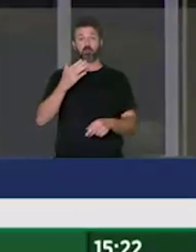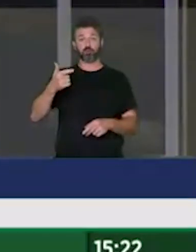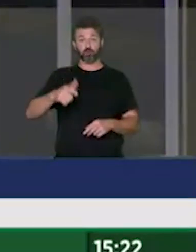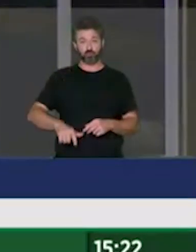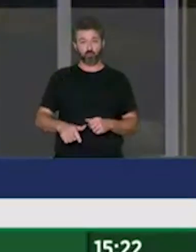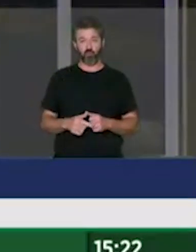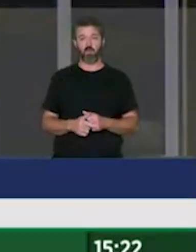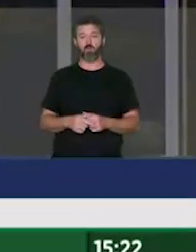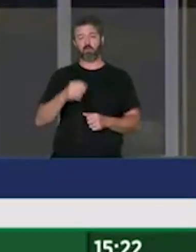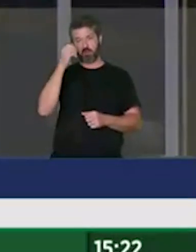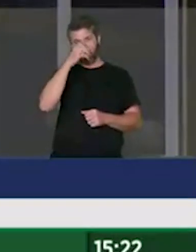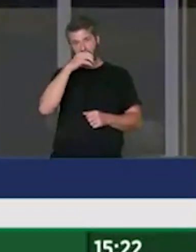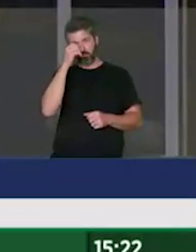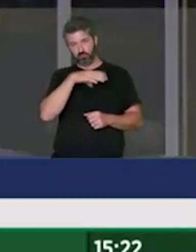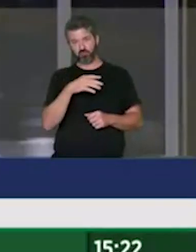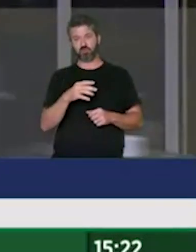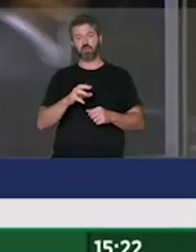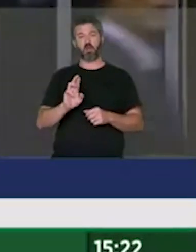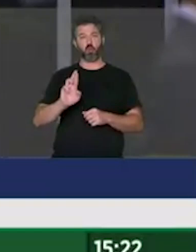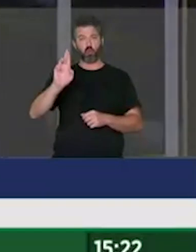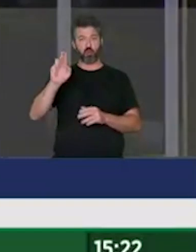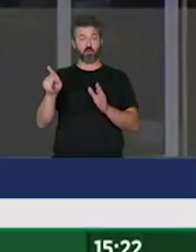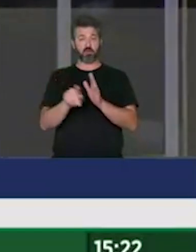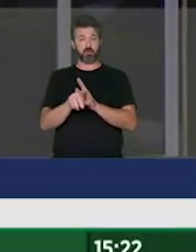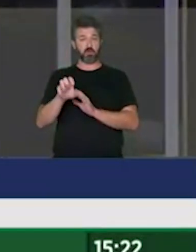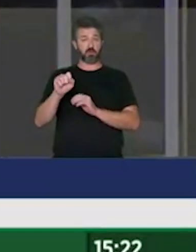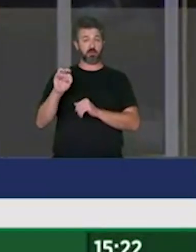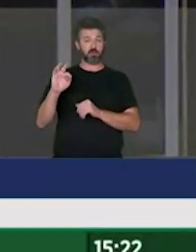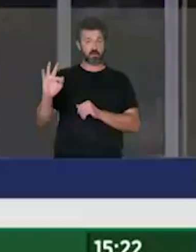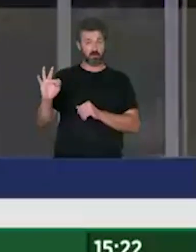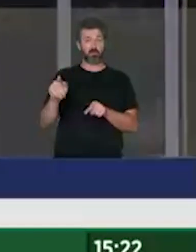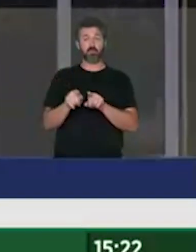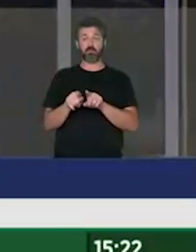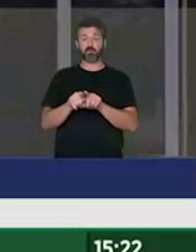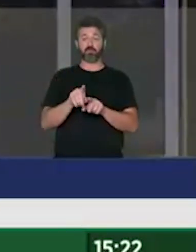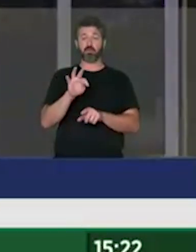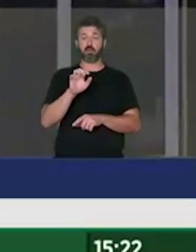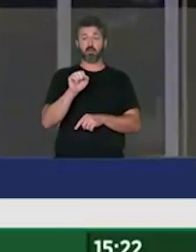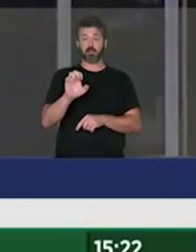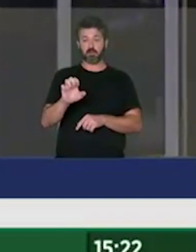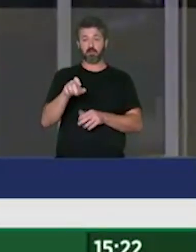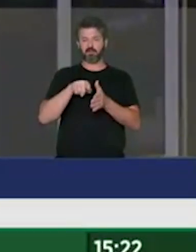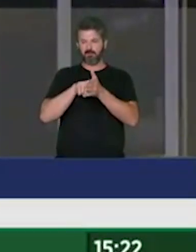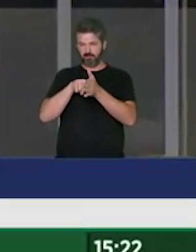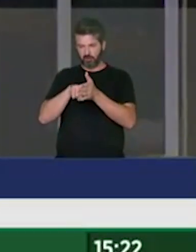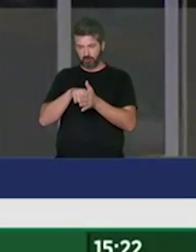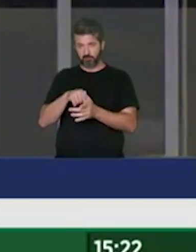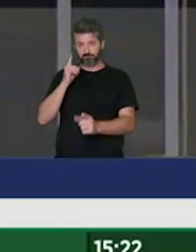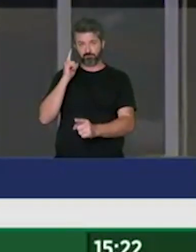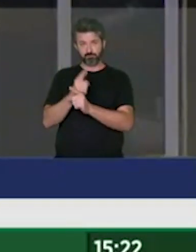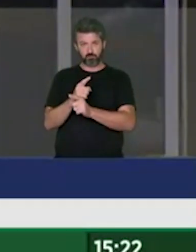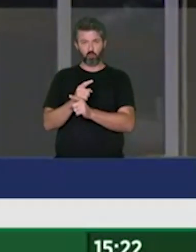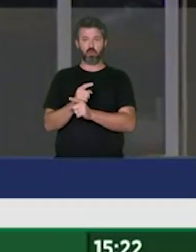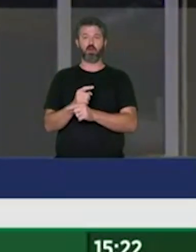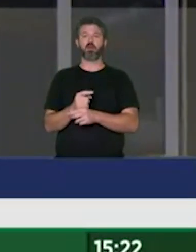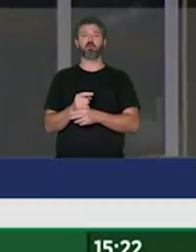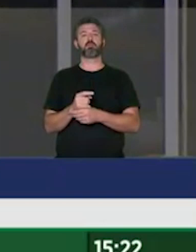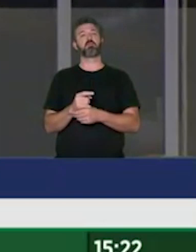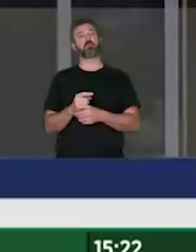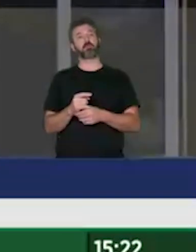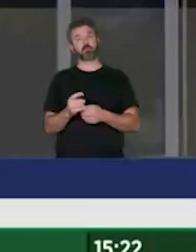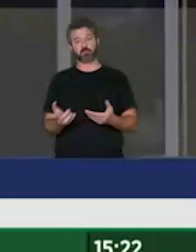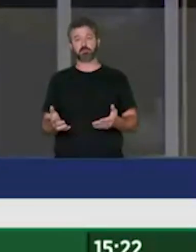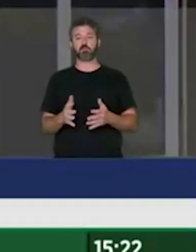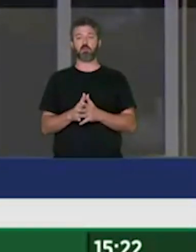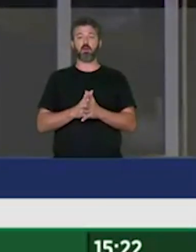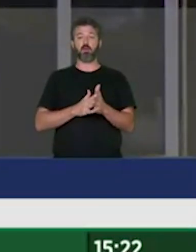que os abusos de autoridade do Supremo Tribunal Federal e do Tribunal Superior Eleitoral sejam devidamente apurados, investigados, e